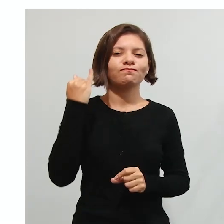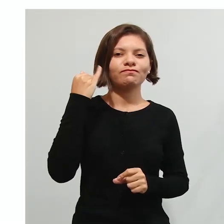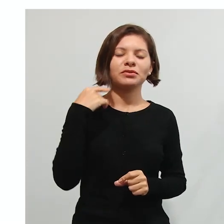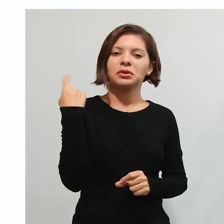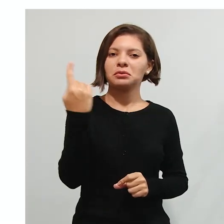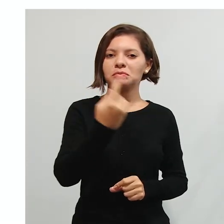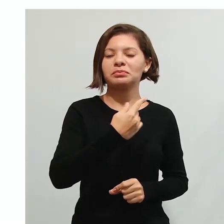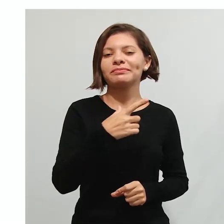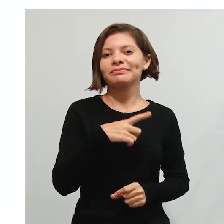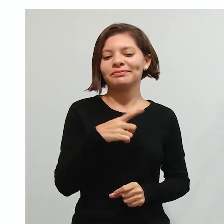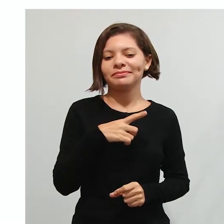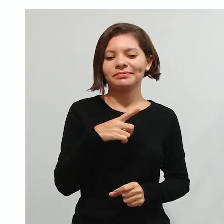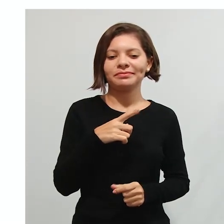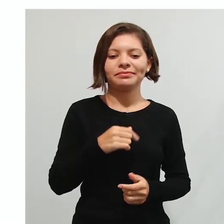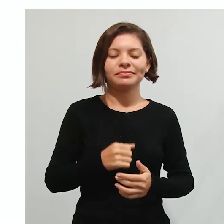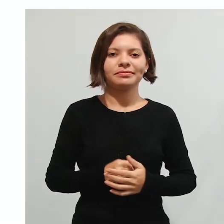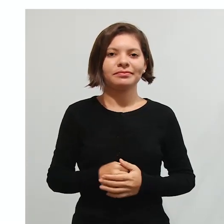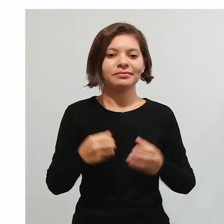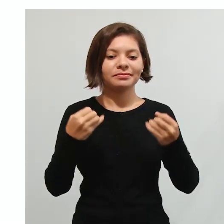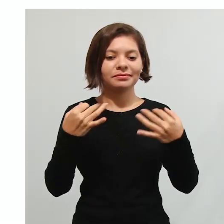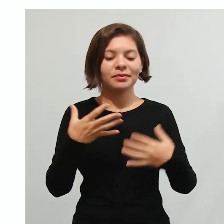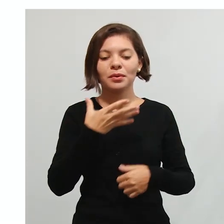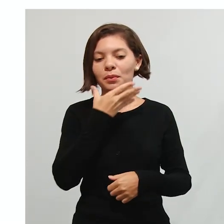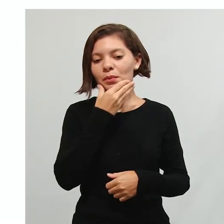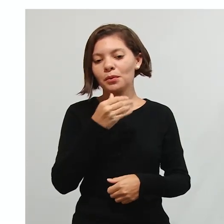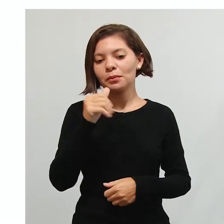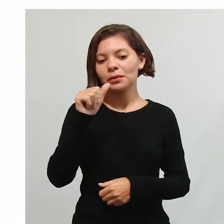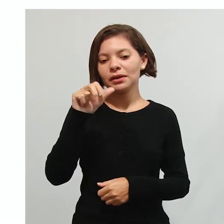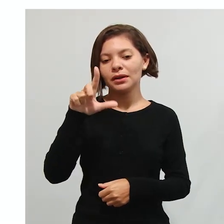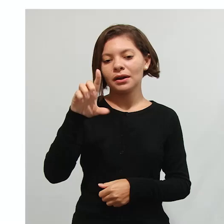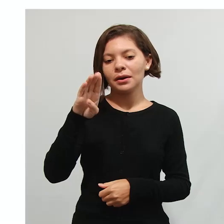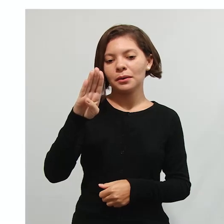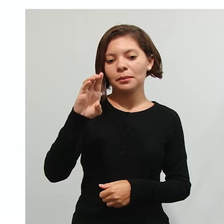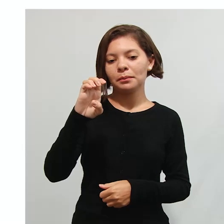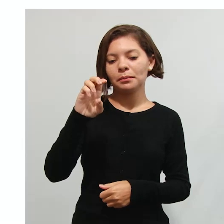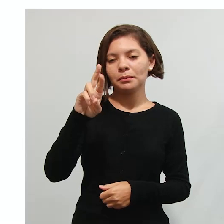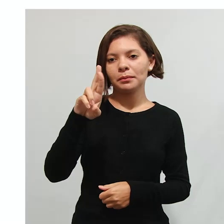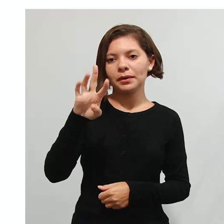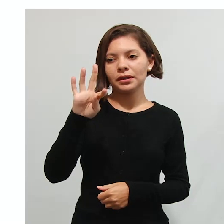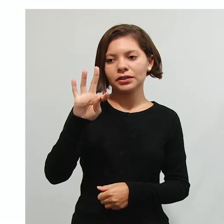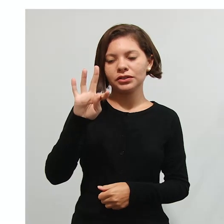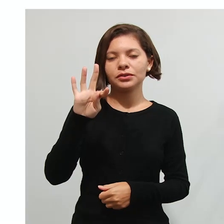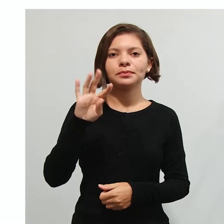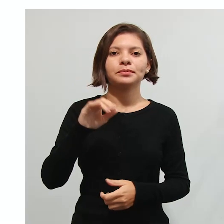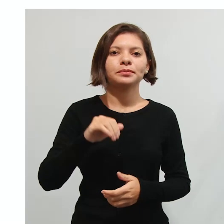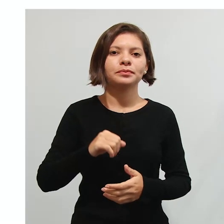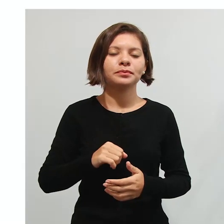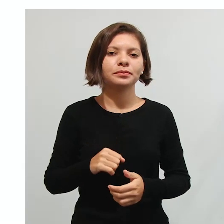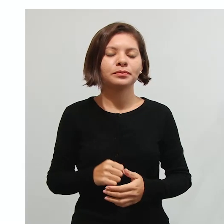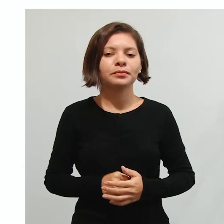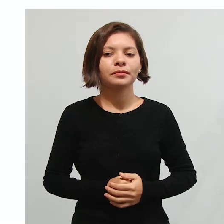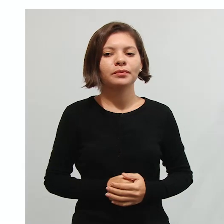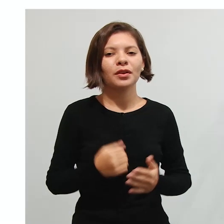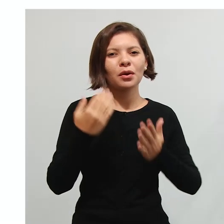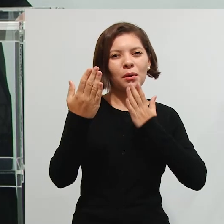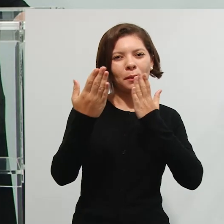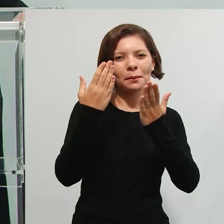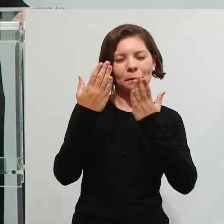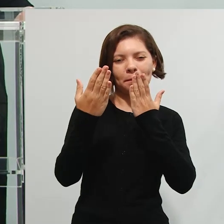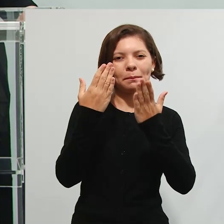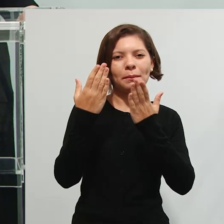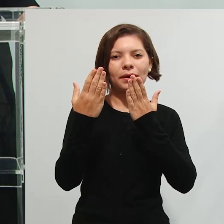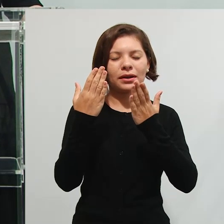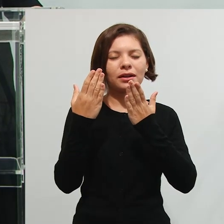entanto é a coisa mais preciosa que temos do Albert eisin ou seja o que ele quer dizer né que comparado com a